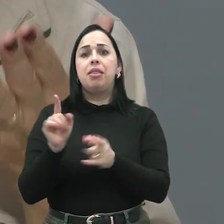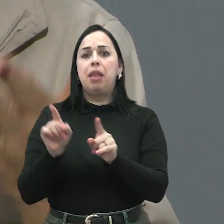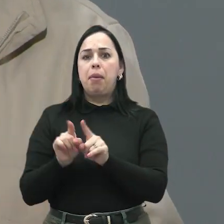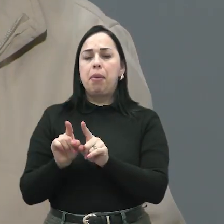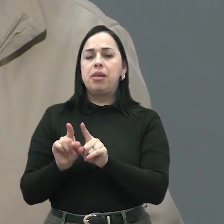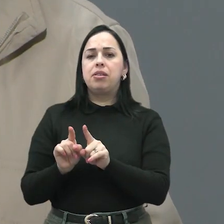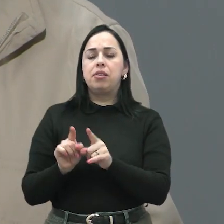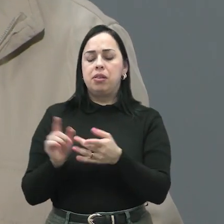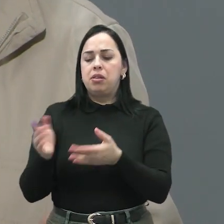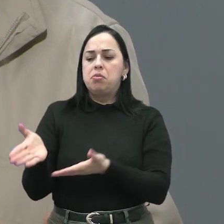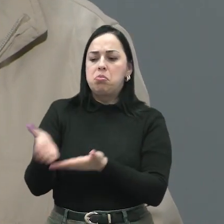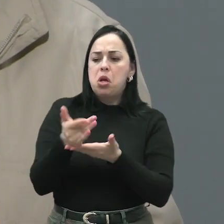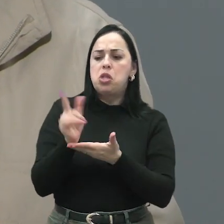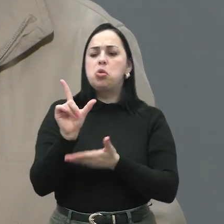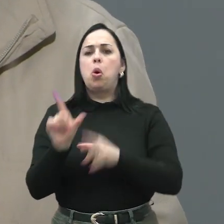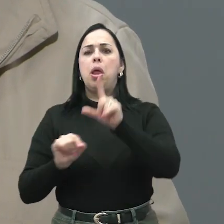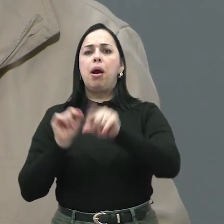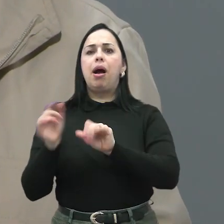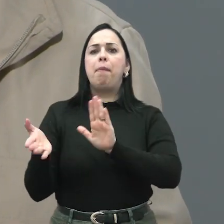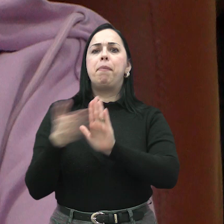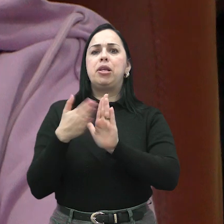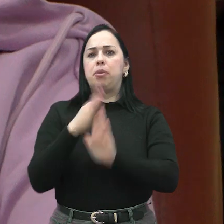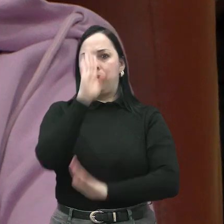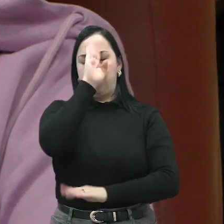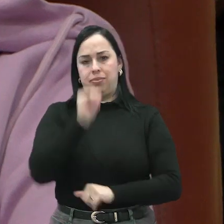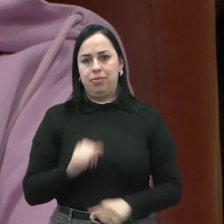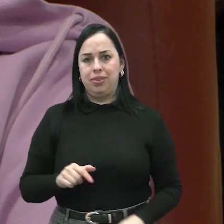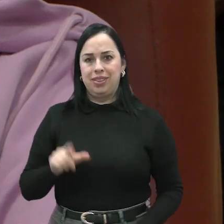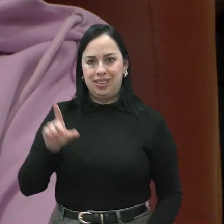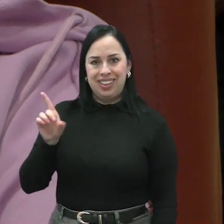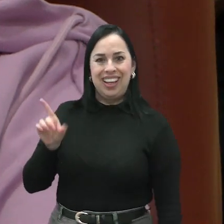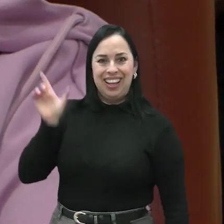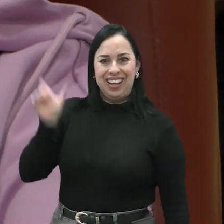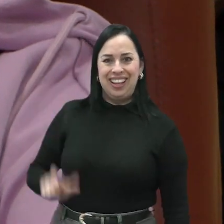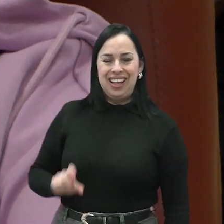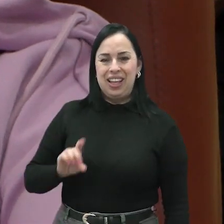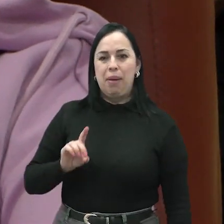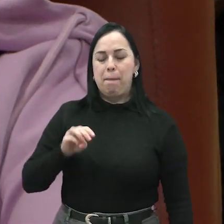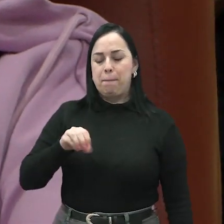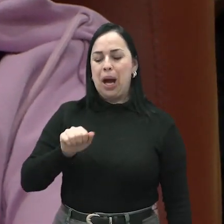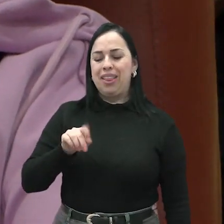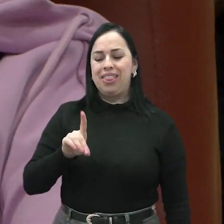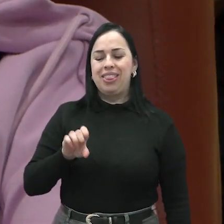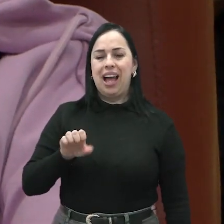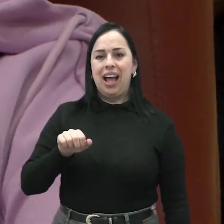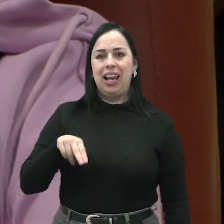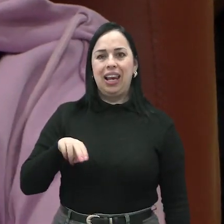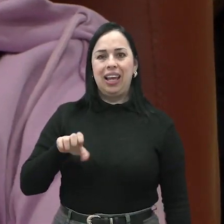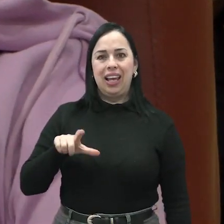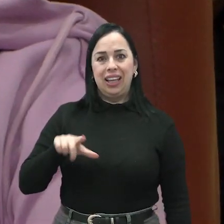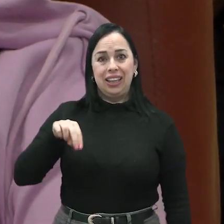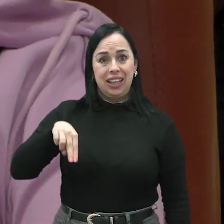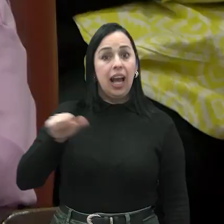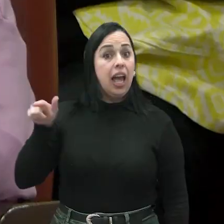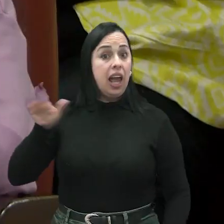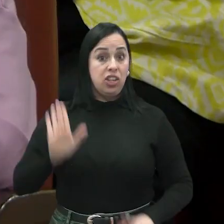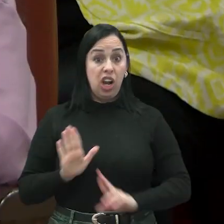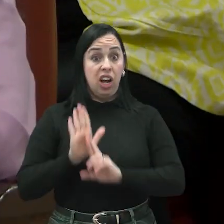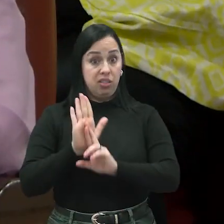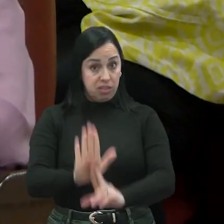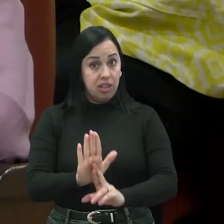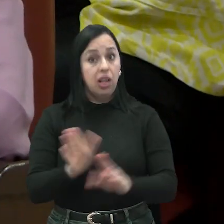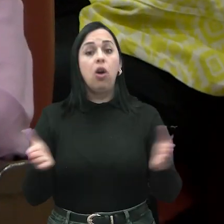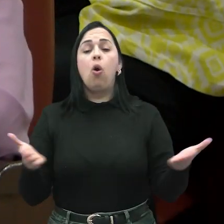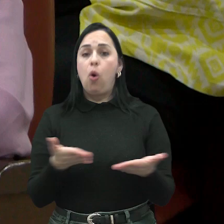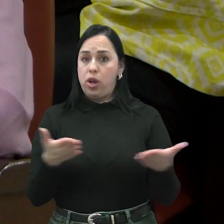foram eleitas as principais propostas. A dona Madalena já representou São José em uma conferência regional.